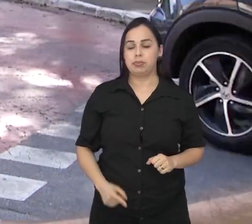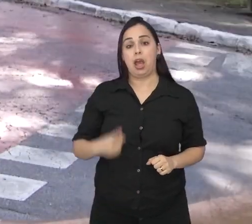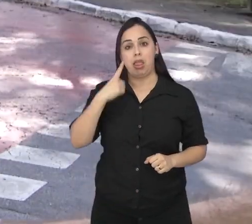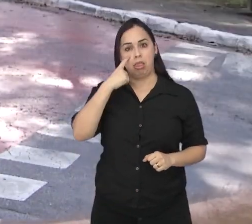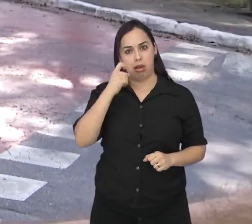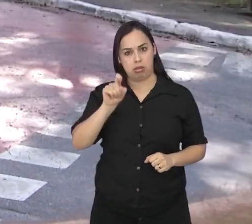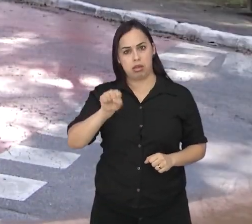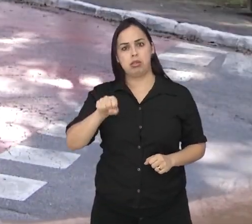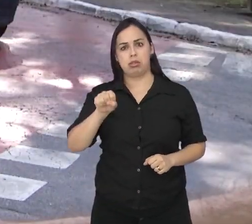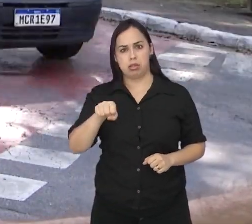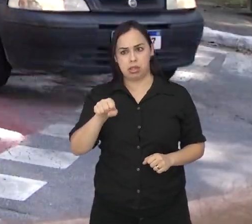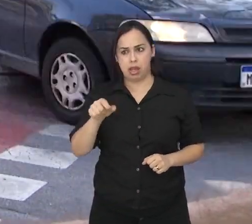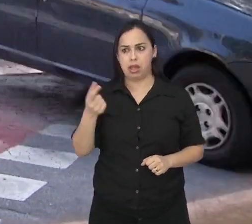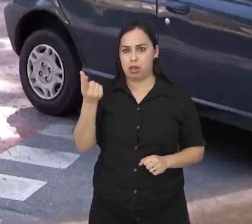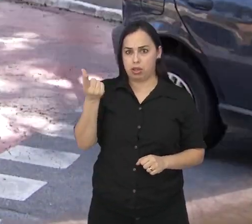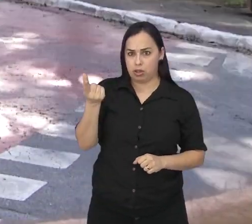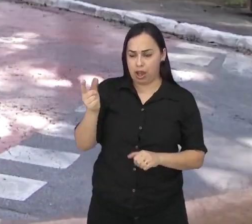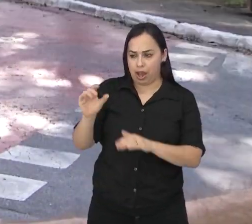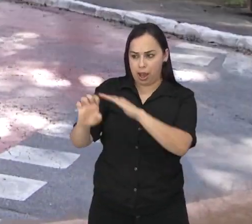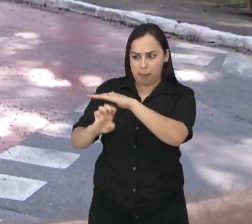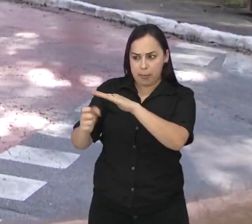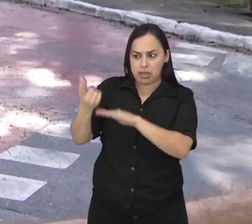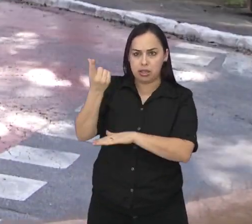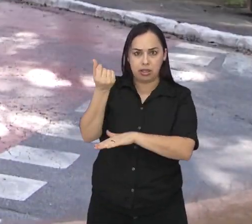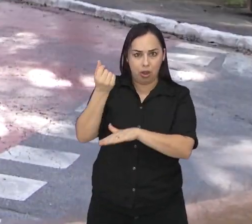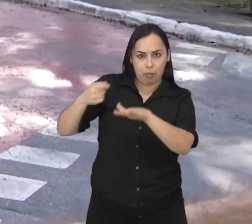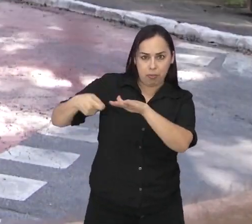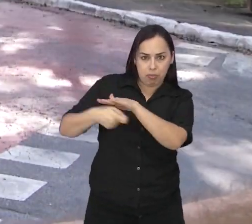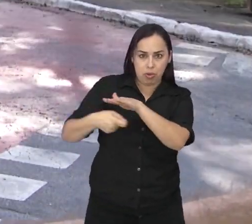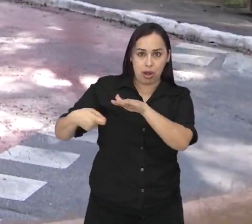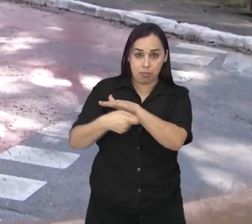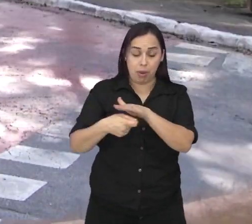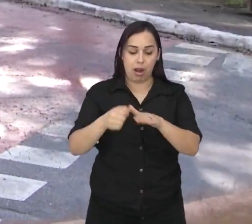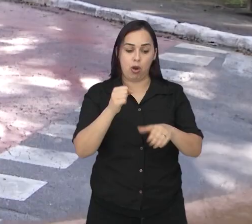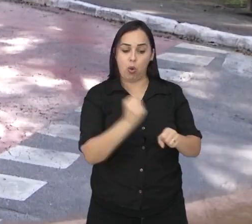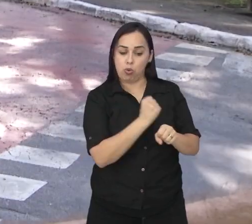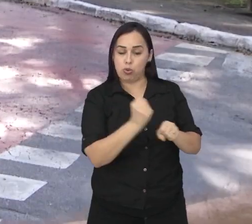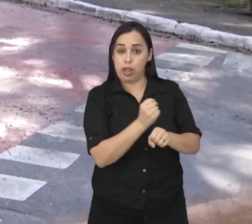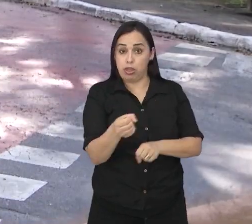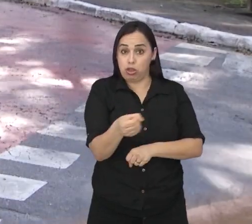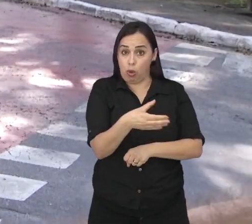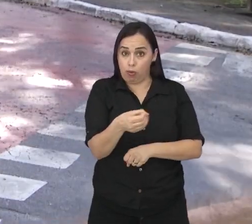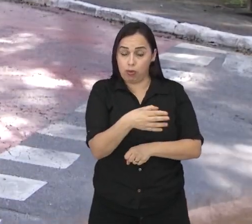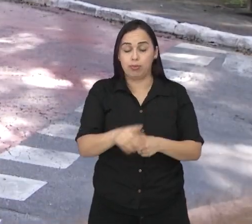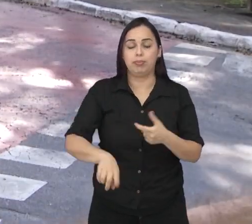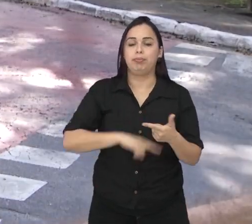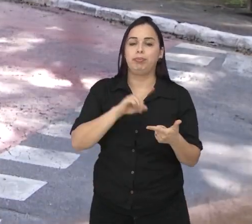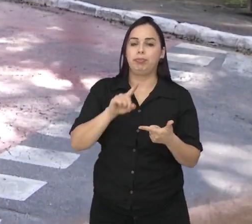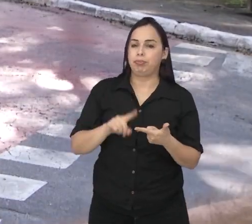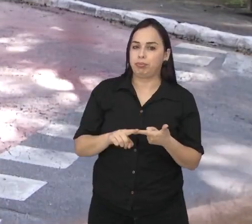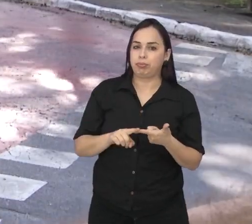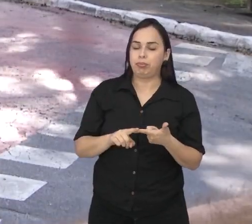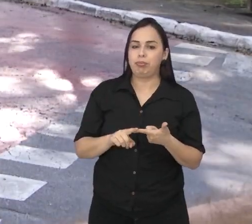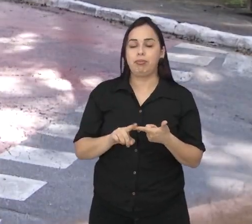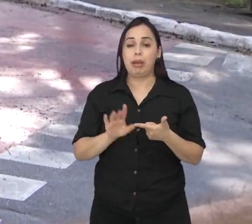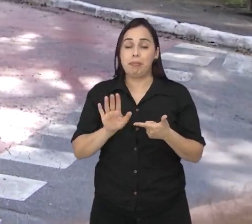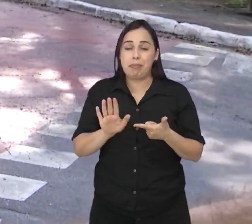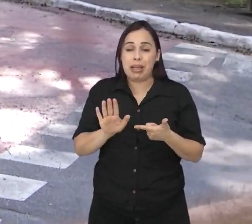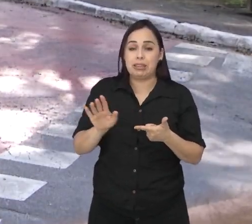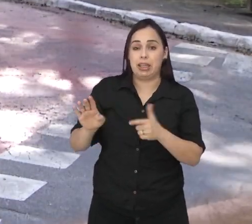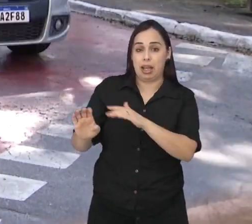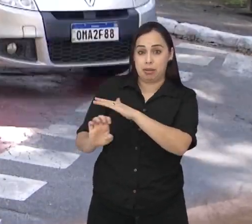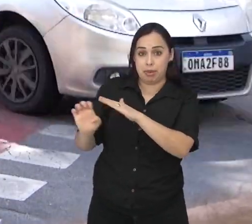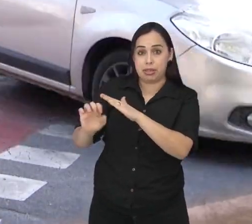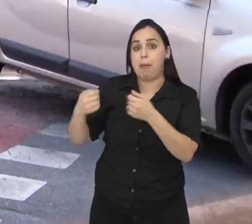interessante sim ter esse investimento de empresas privadas para a construção de novas ciclovias, desde que